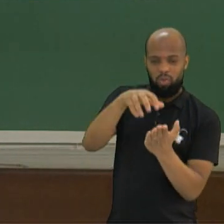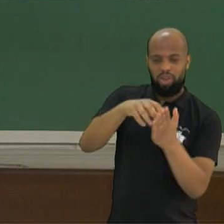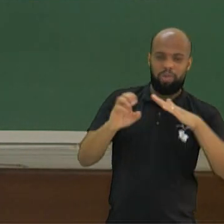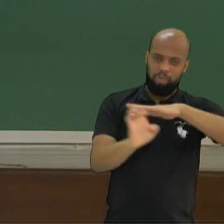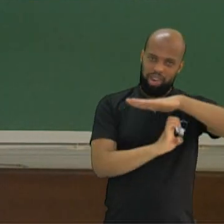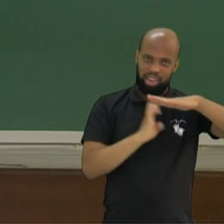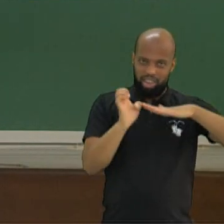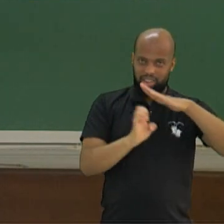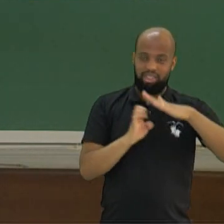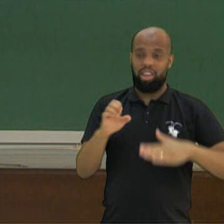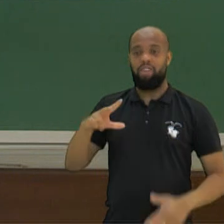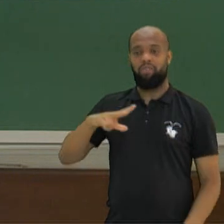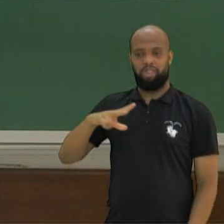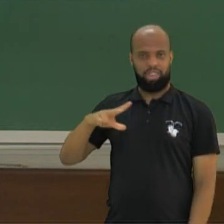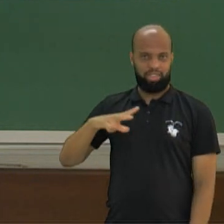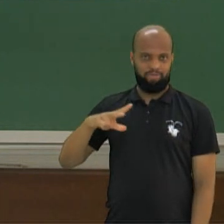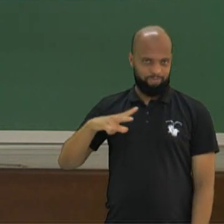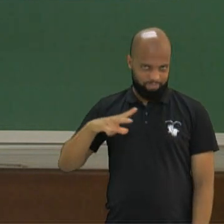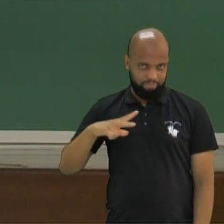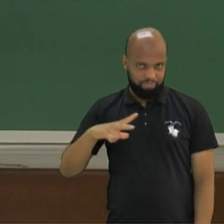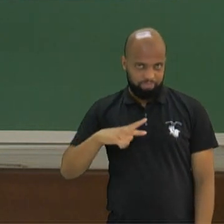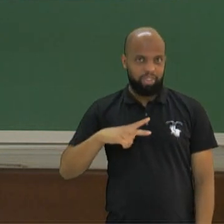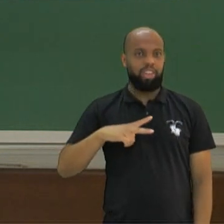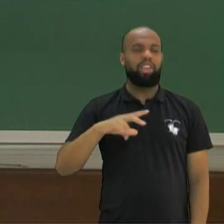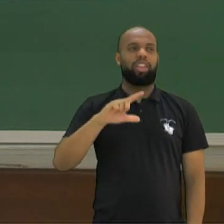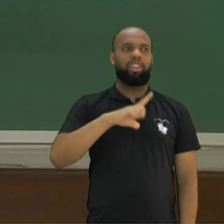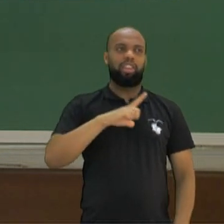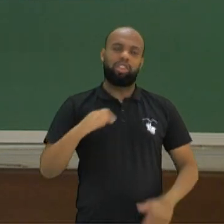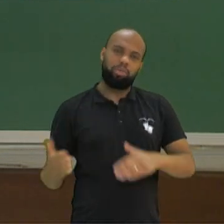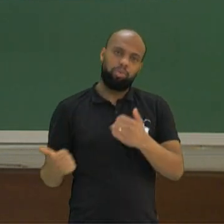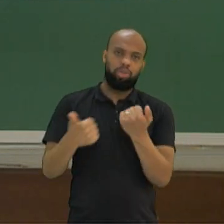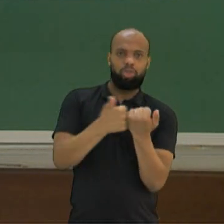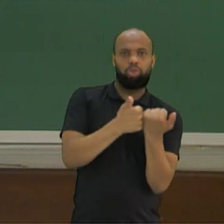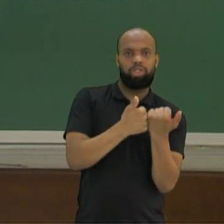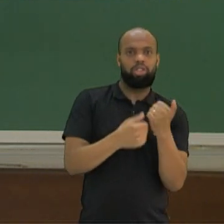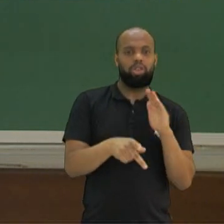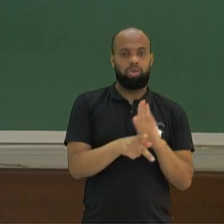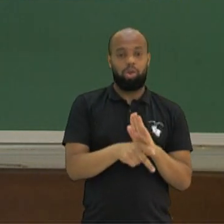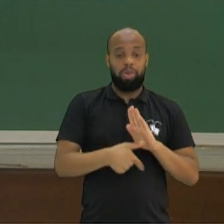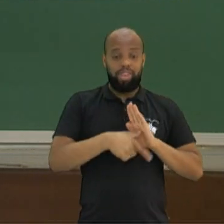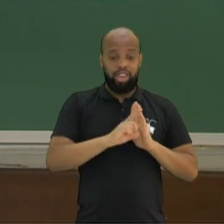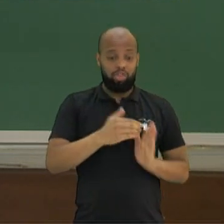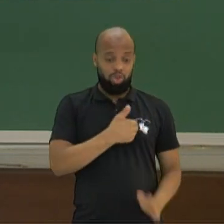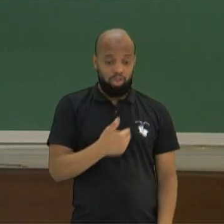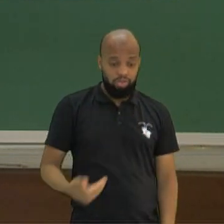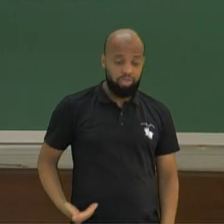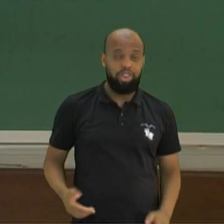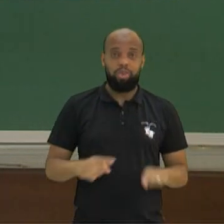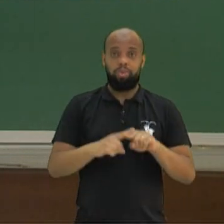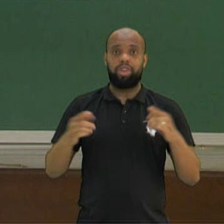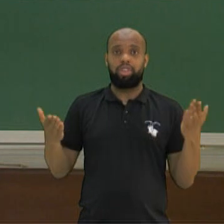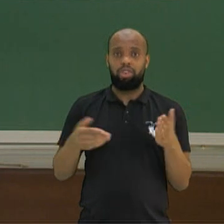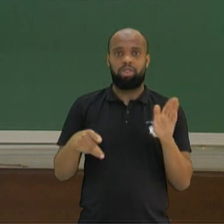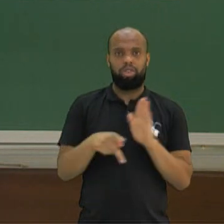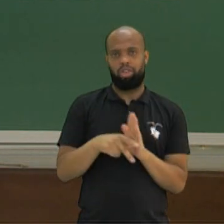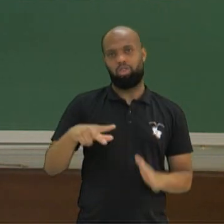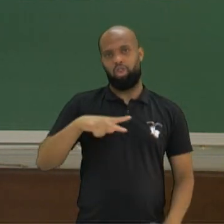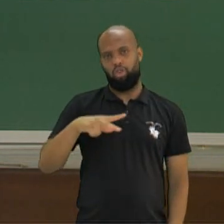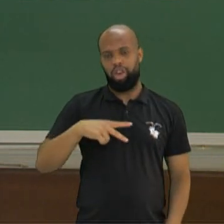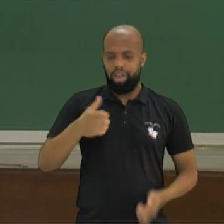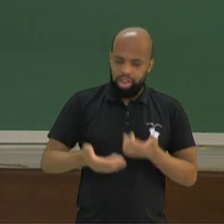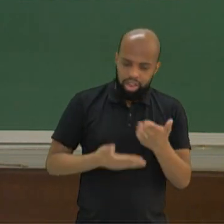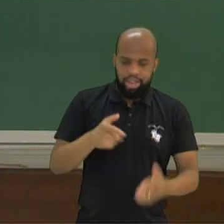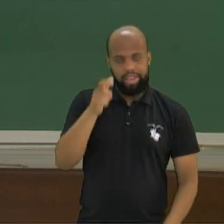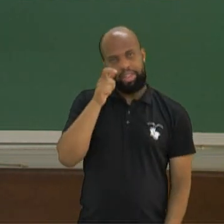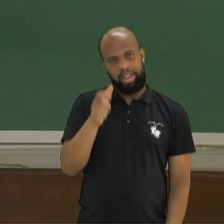privatização para o setor privado. E a gente vai ter a substituição dessas empresas estatais por empresas privadas, atendendo aí